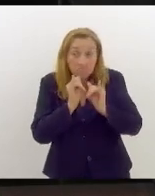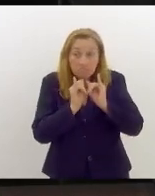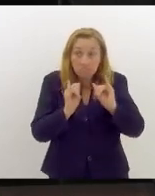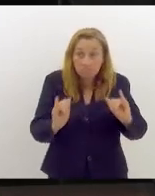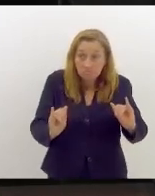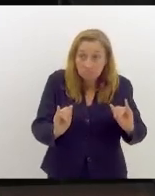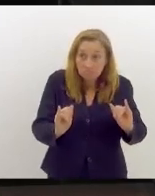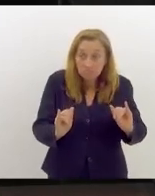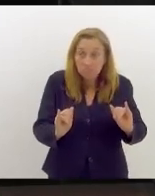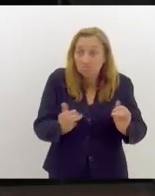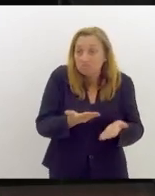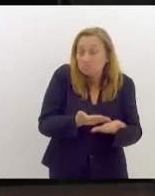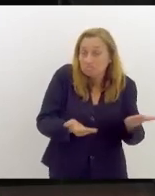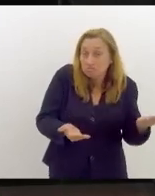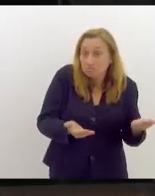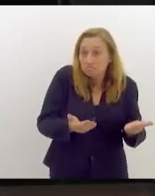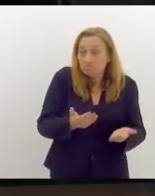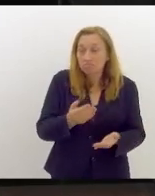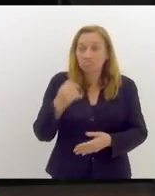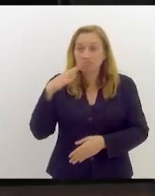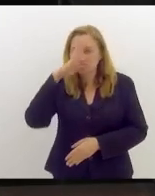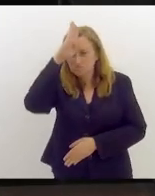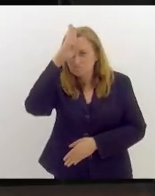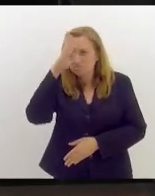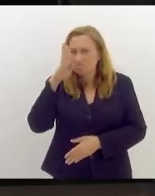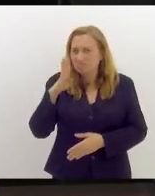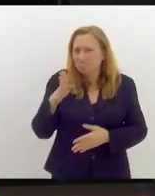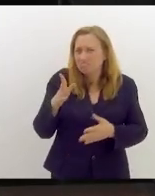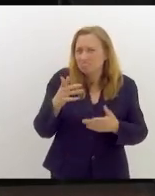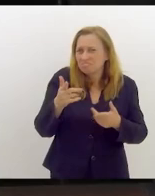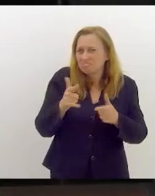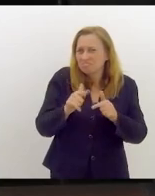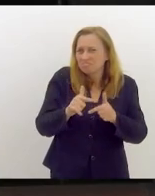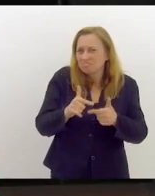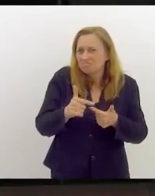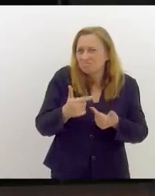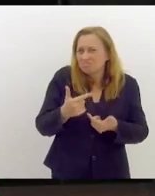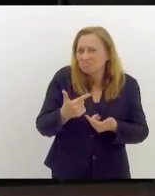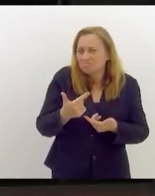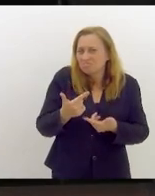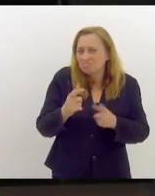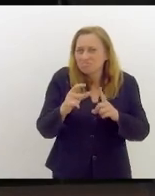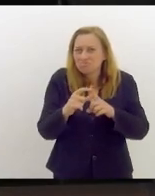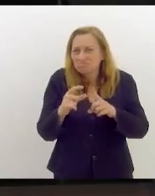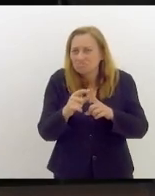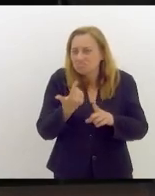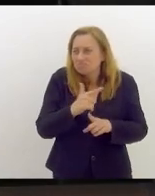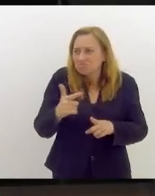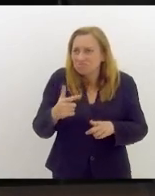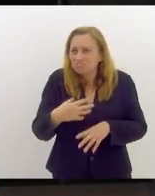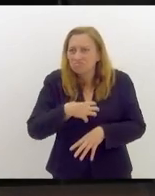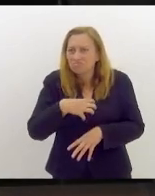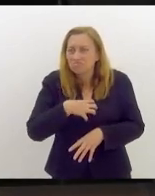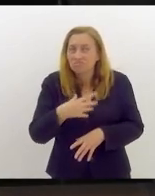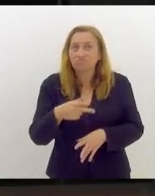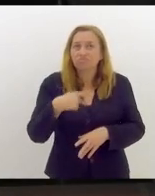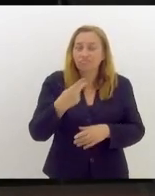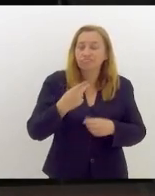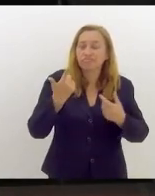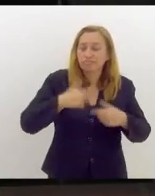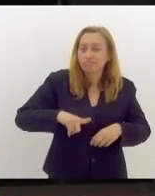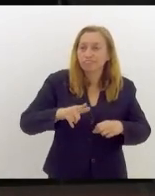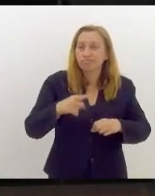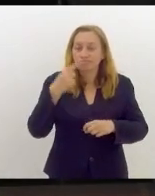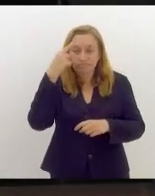do perdedor Jair bolsonaro um anúncio vazio que de novo apostou na lógica odiosa